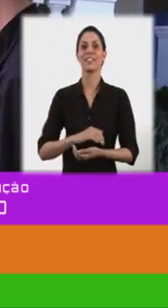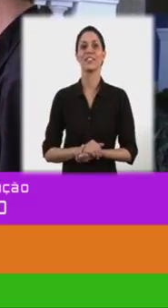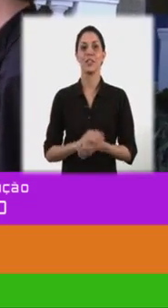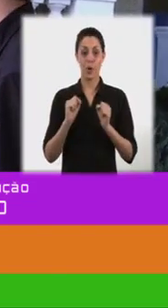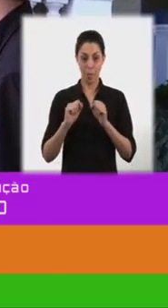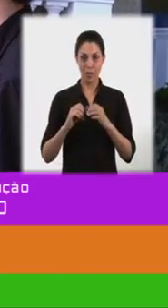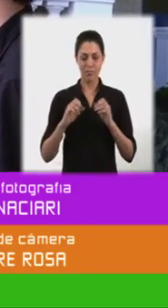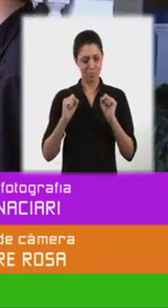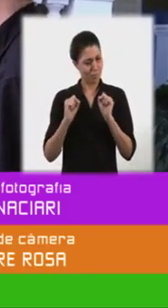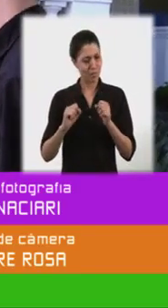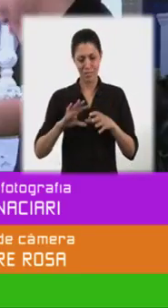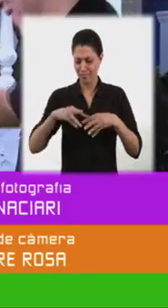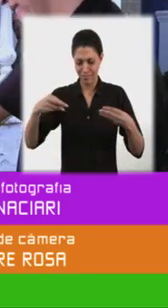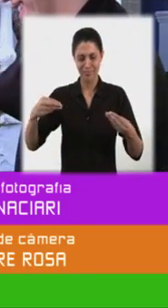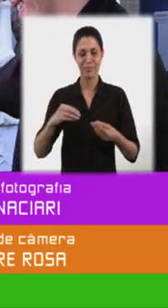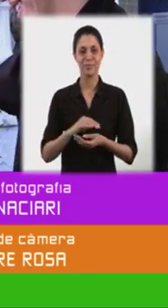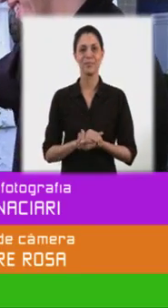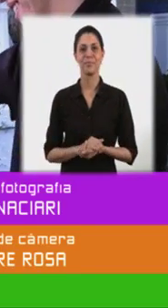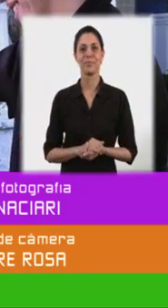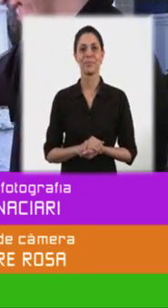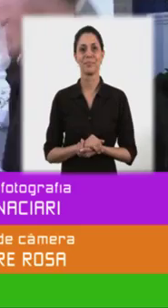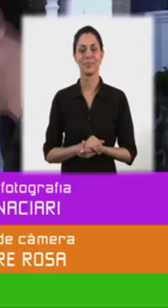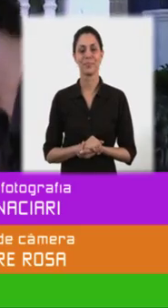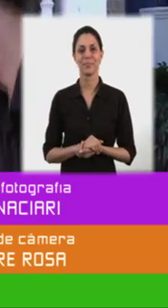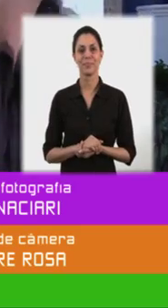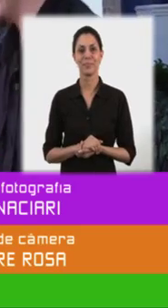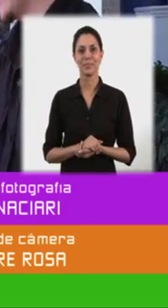prêmio, né? Eu posso abrir? Deve!